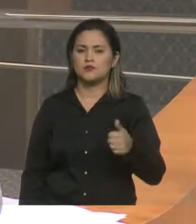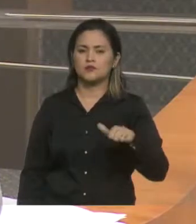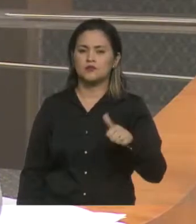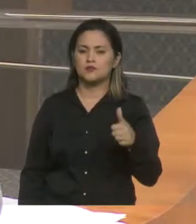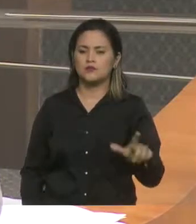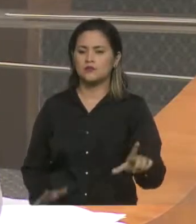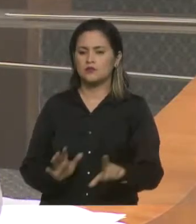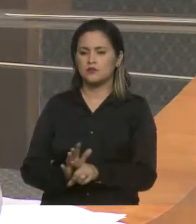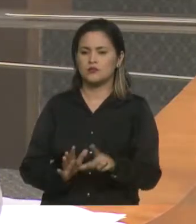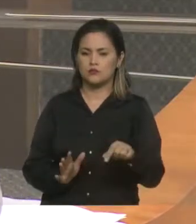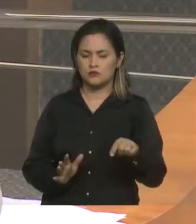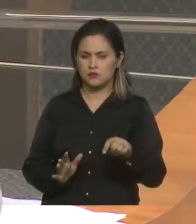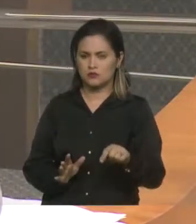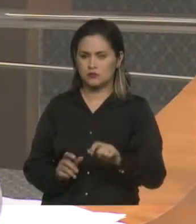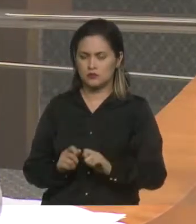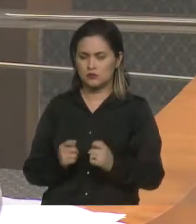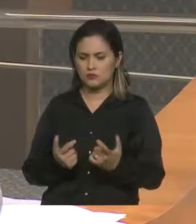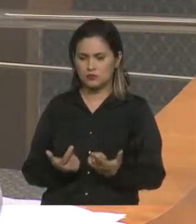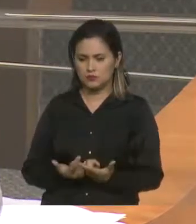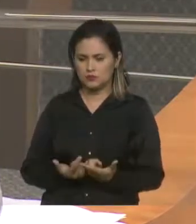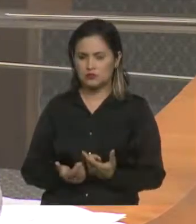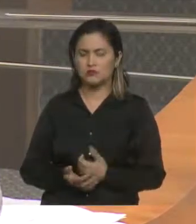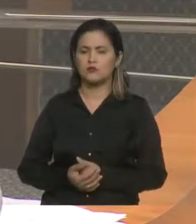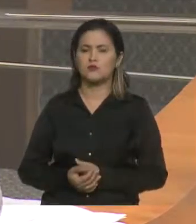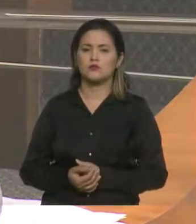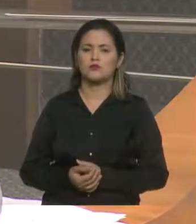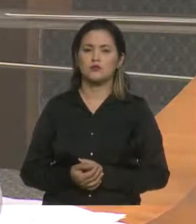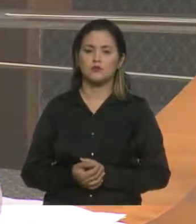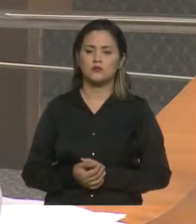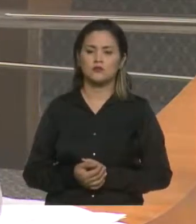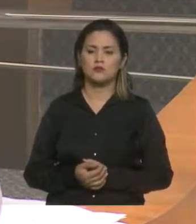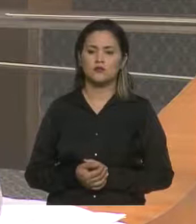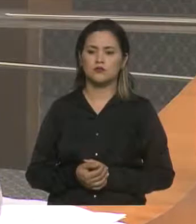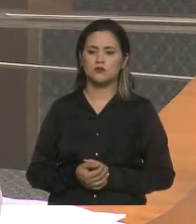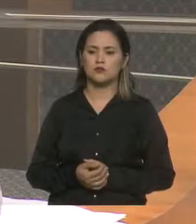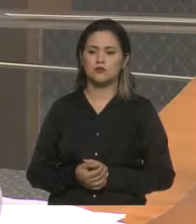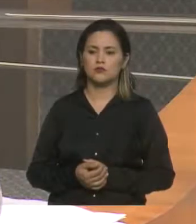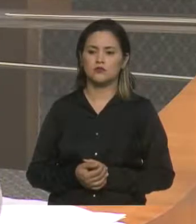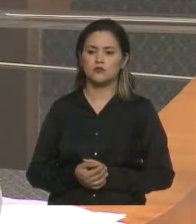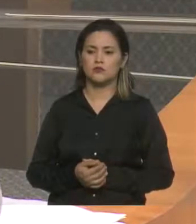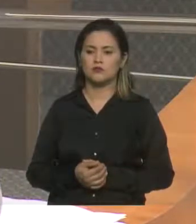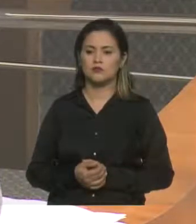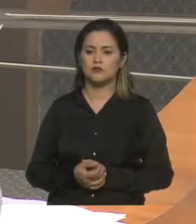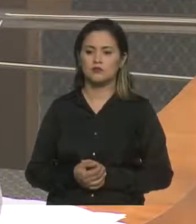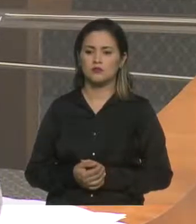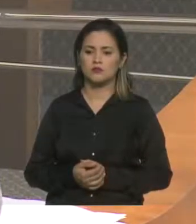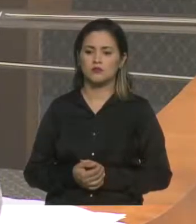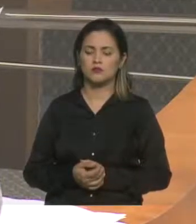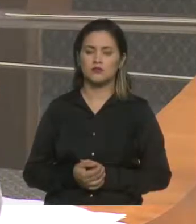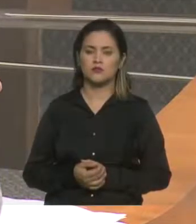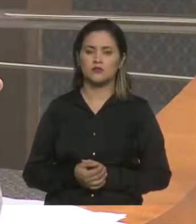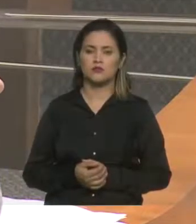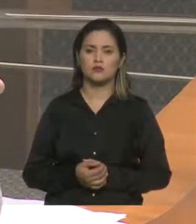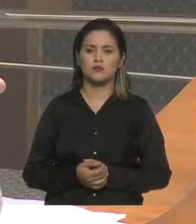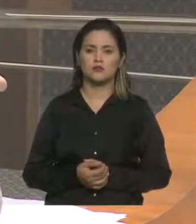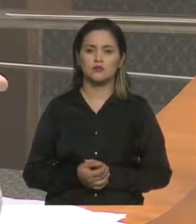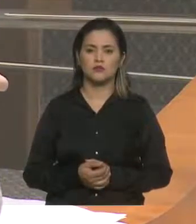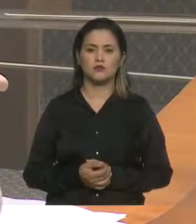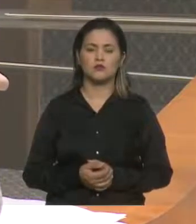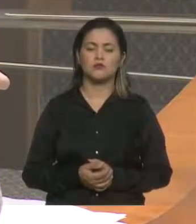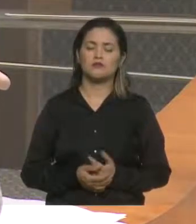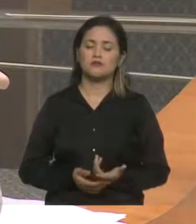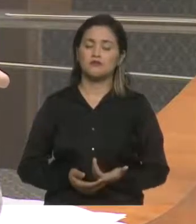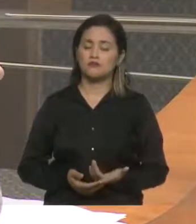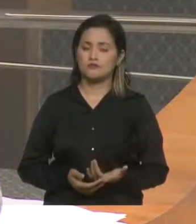coloca sua assinatura, ele convalida o ato. Portanto, eu acho que é uma situação até de covardia você querer